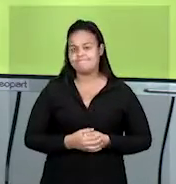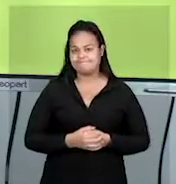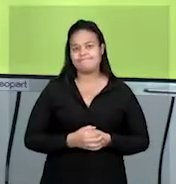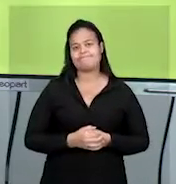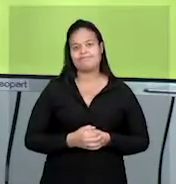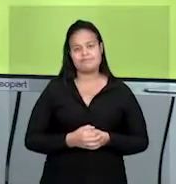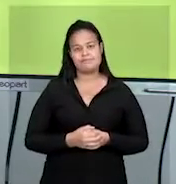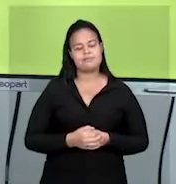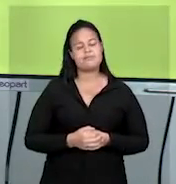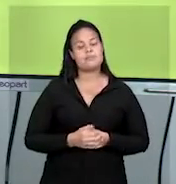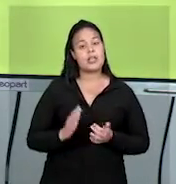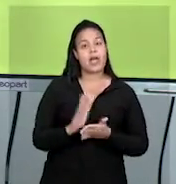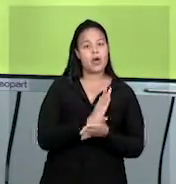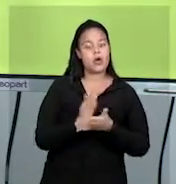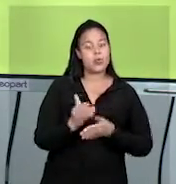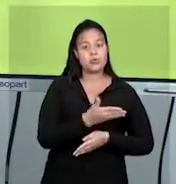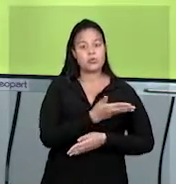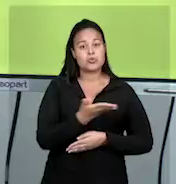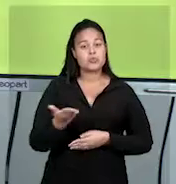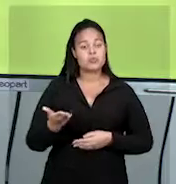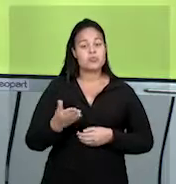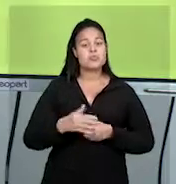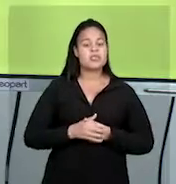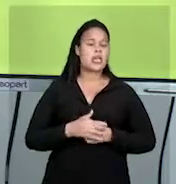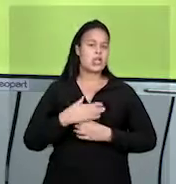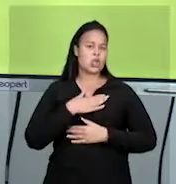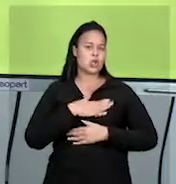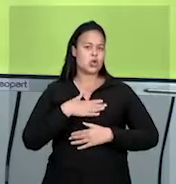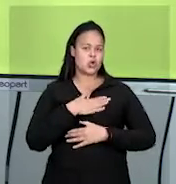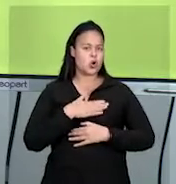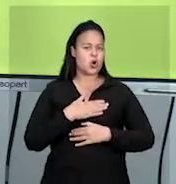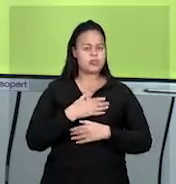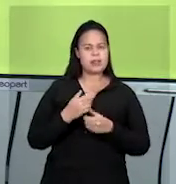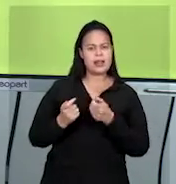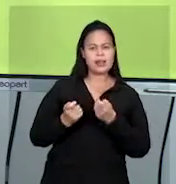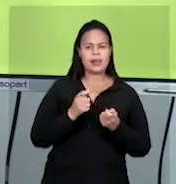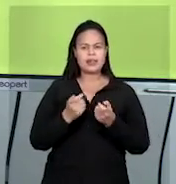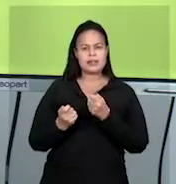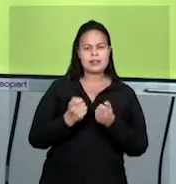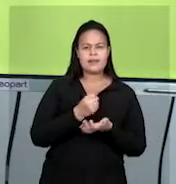Não sei se algum de vocês são gamers, né, que gosta de jogos.